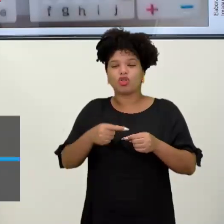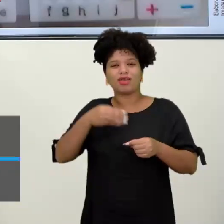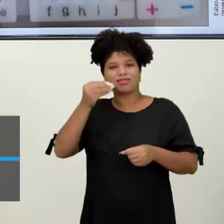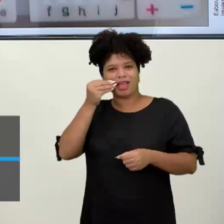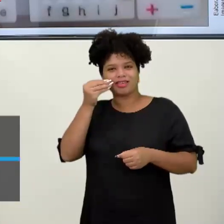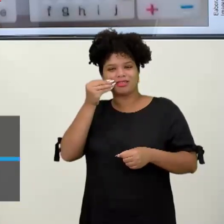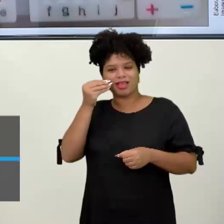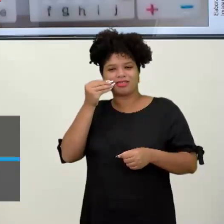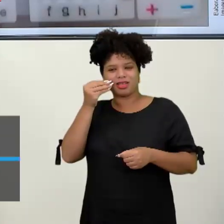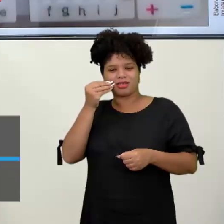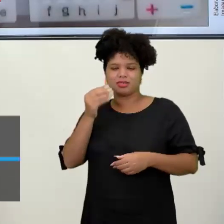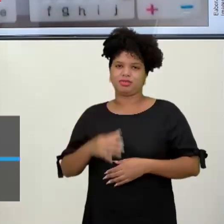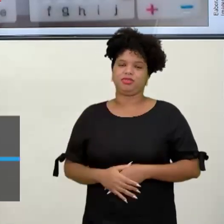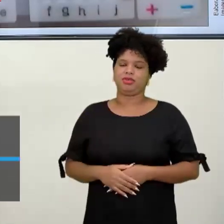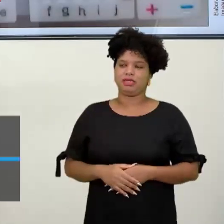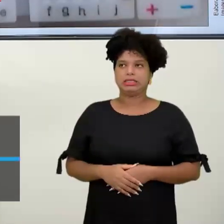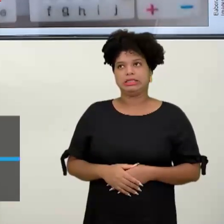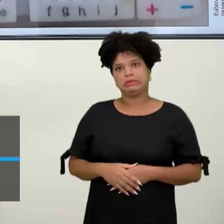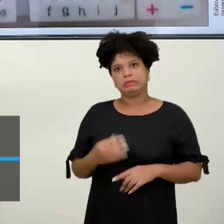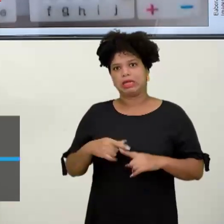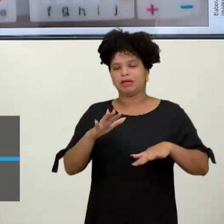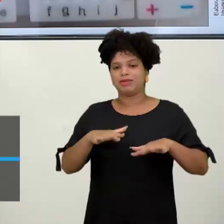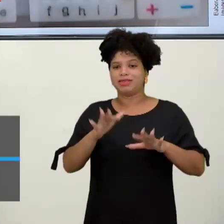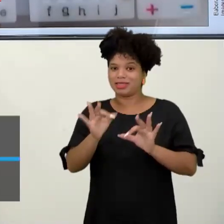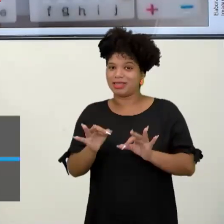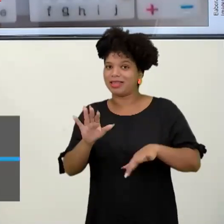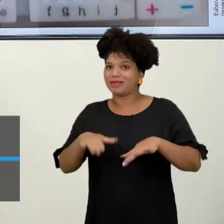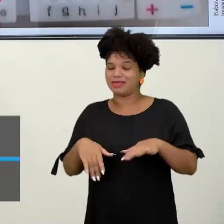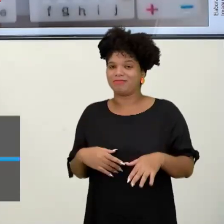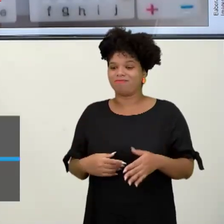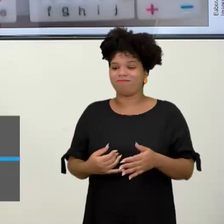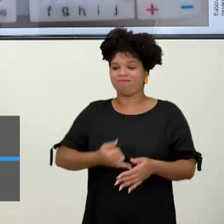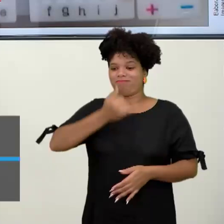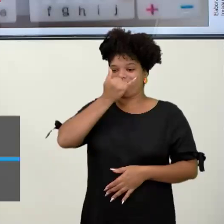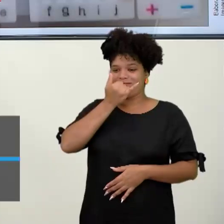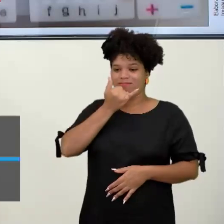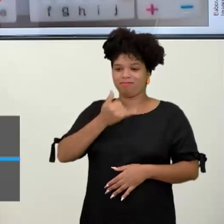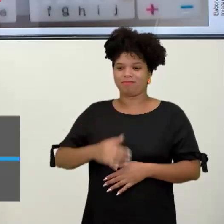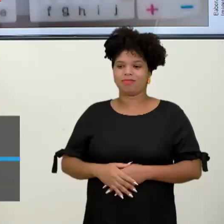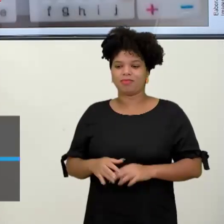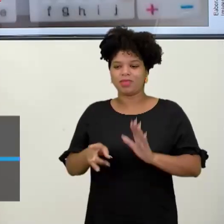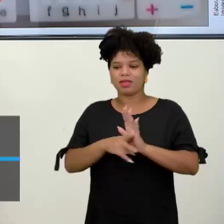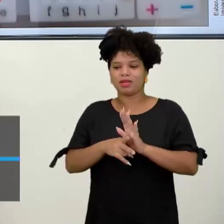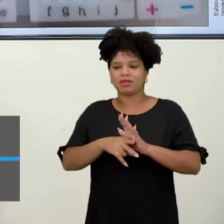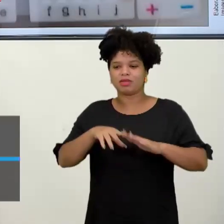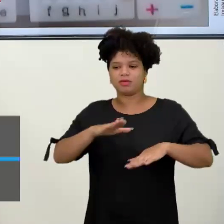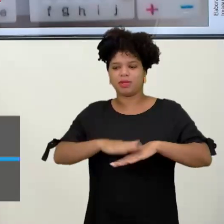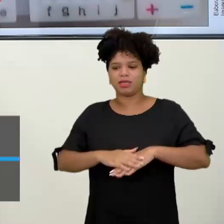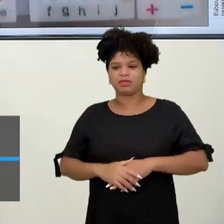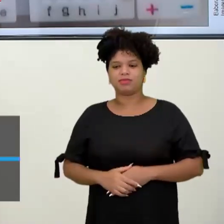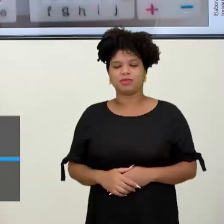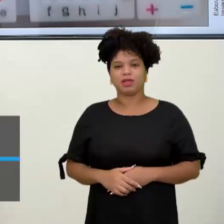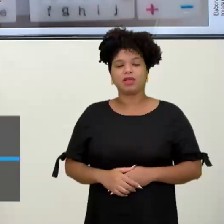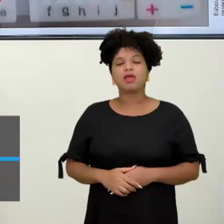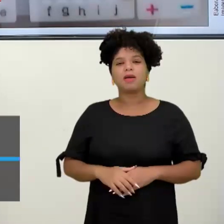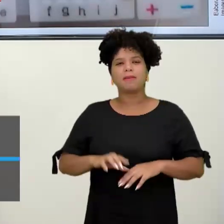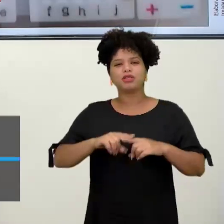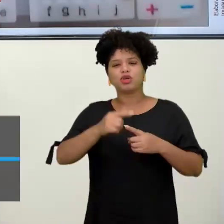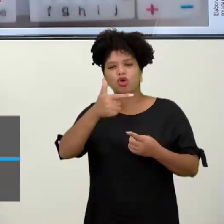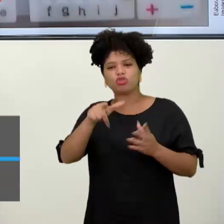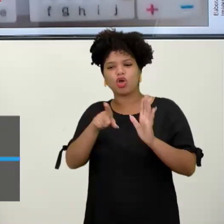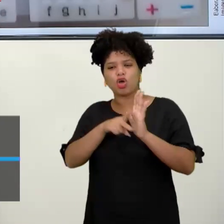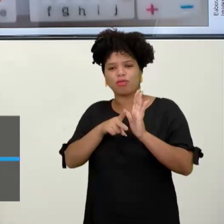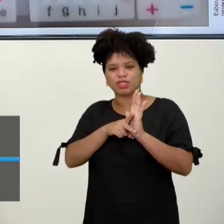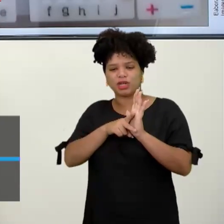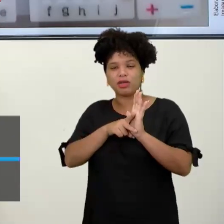testes, porque pode ser que dê muito certo, mas pode ser que dê muito errado. O que acontece? A protoboard você não precisa soldar. Ela é só um lugar onde